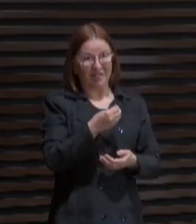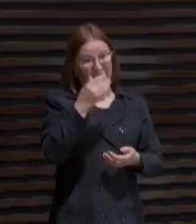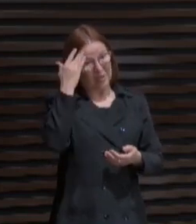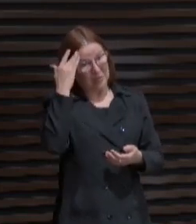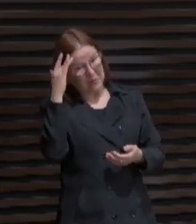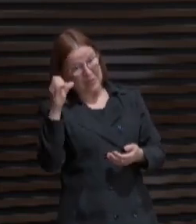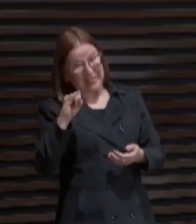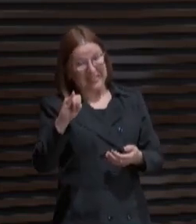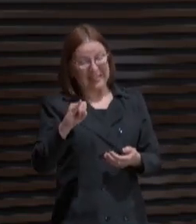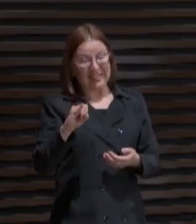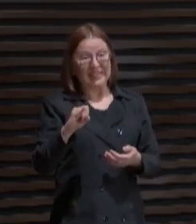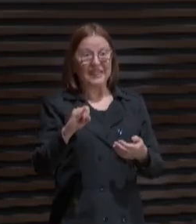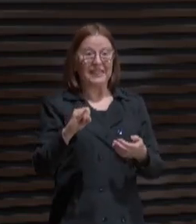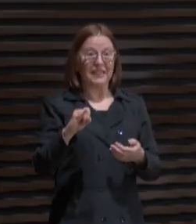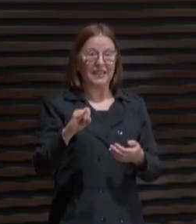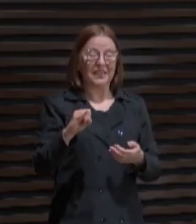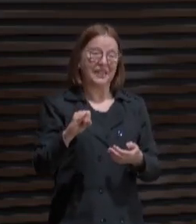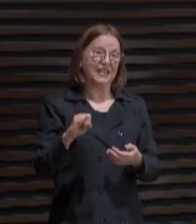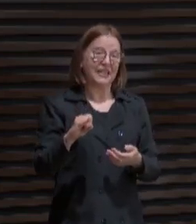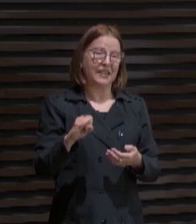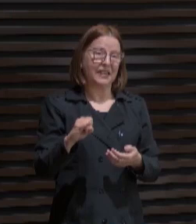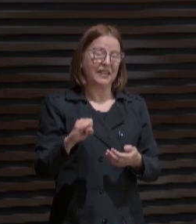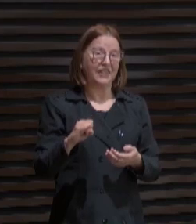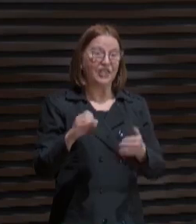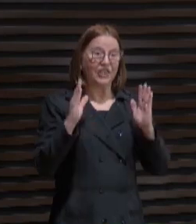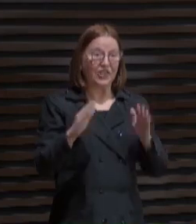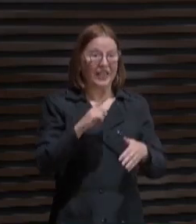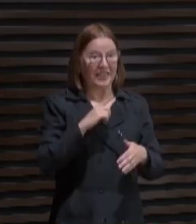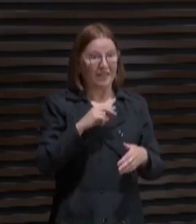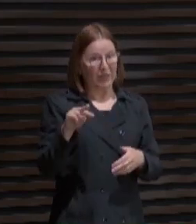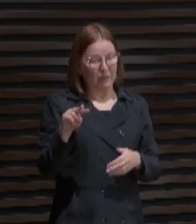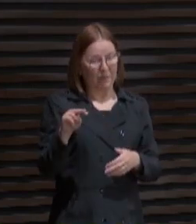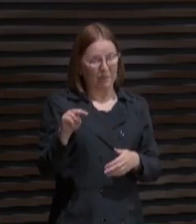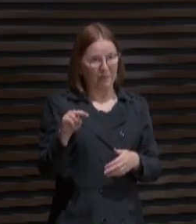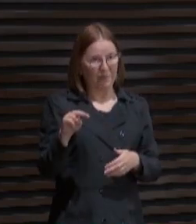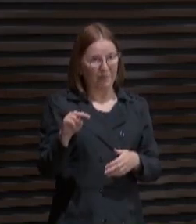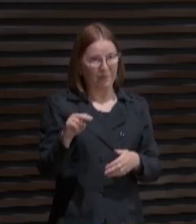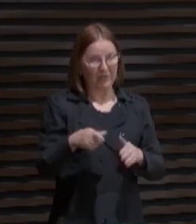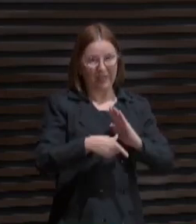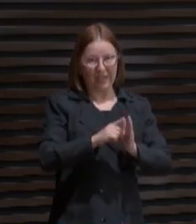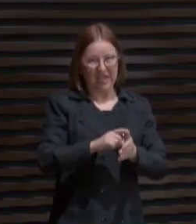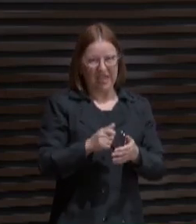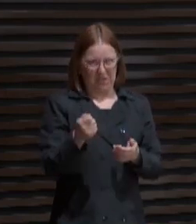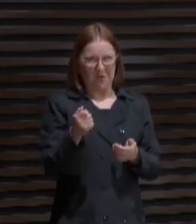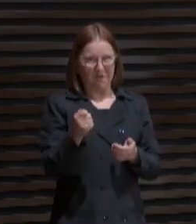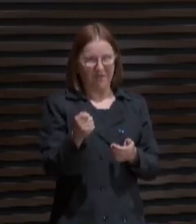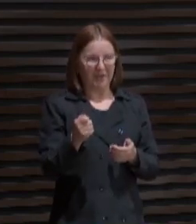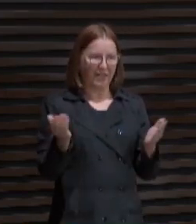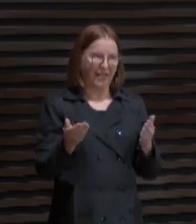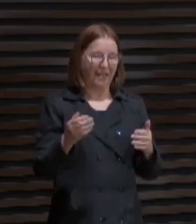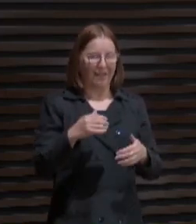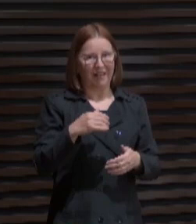igual. De covardes e tristes a anunciar o Evangelho no